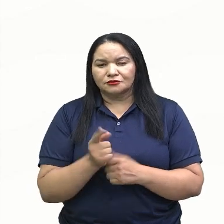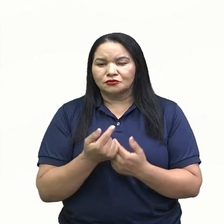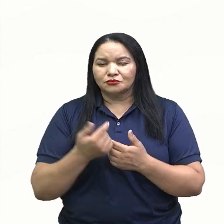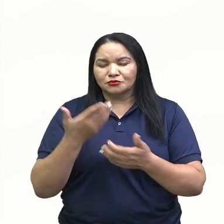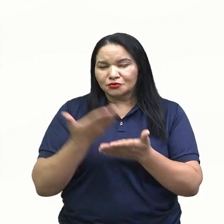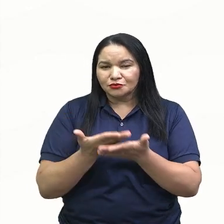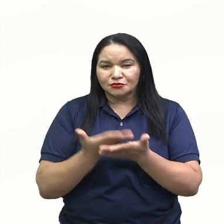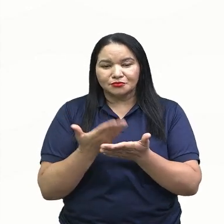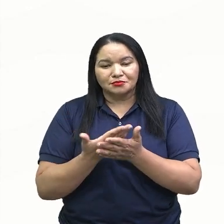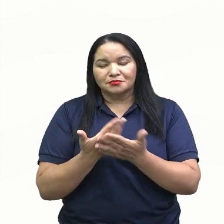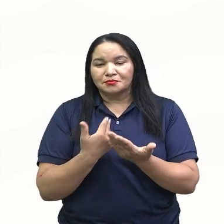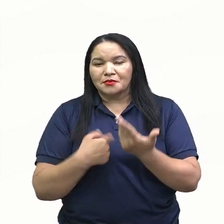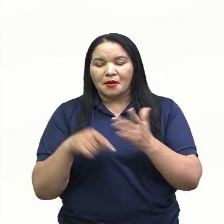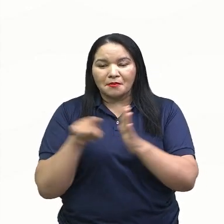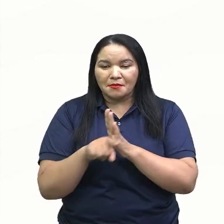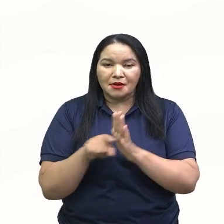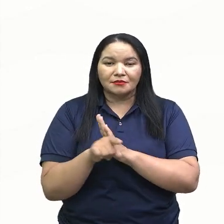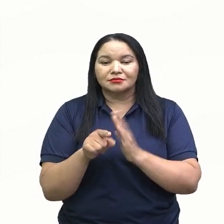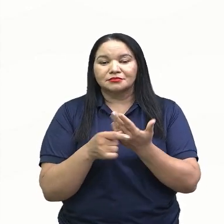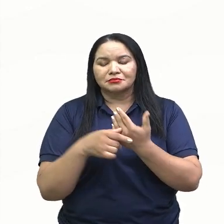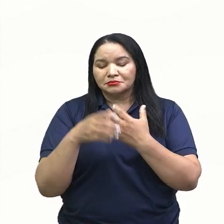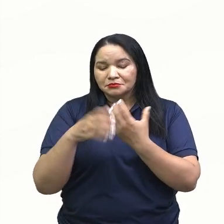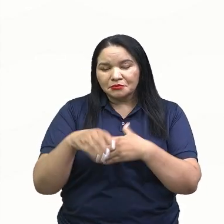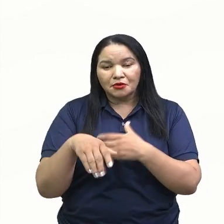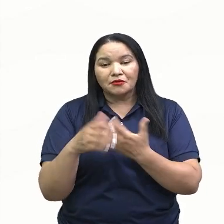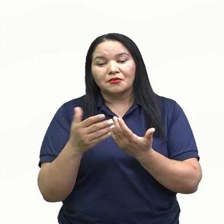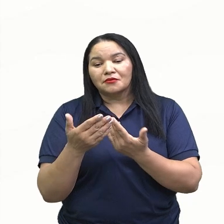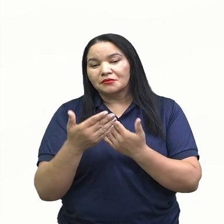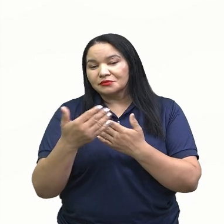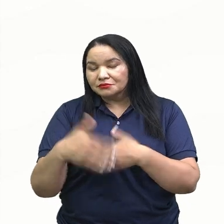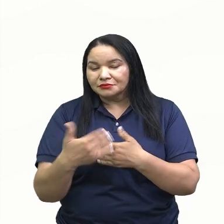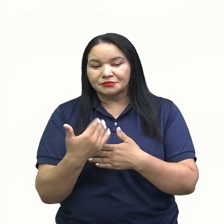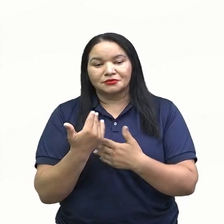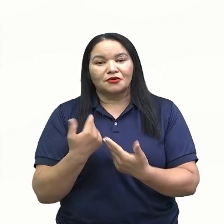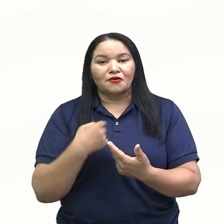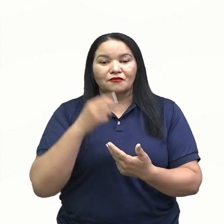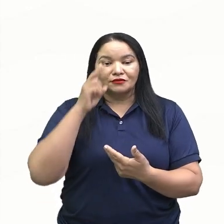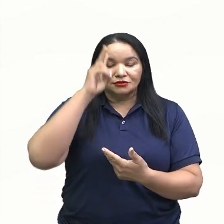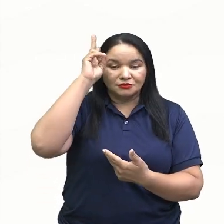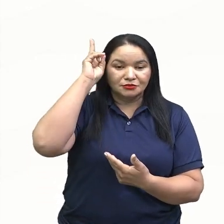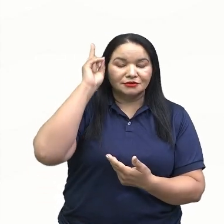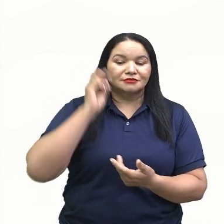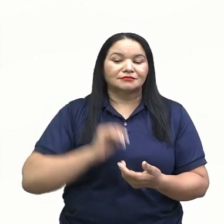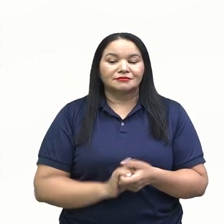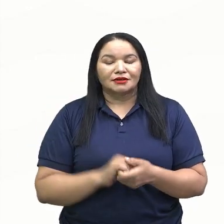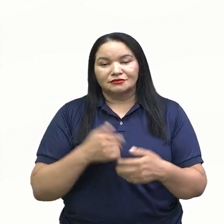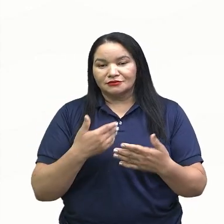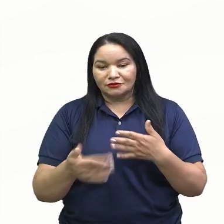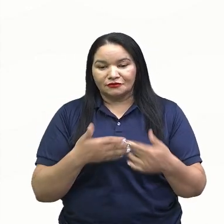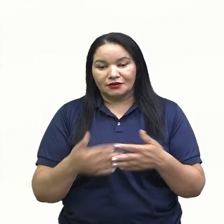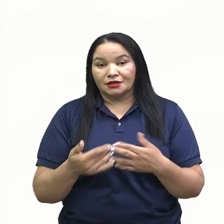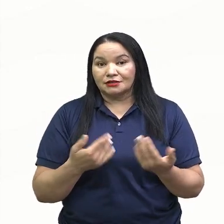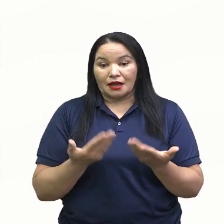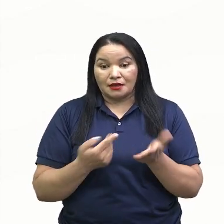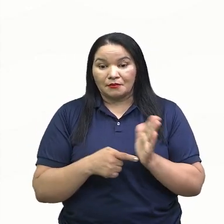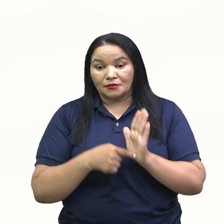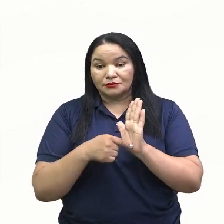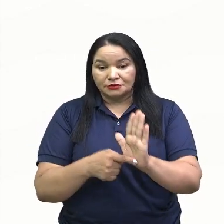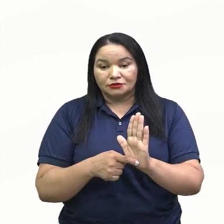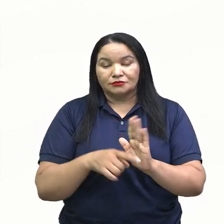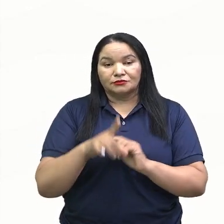questão na sua prova. Apareceu essa representação, quem é? Domínio. Apareceu esta representação